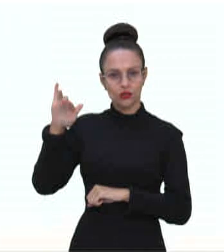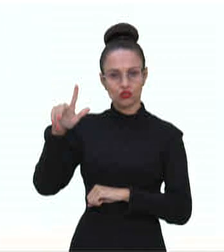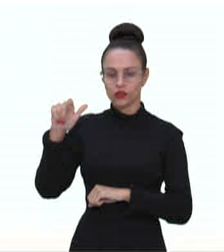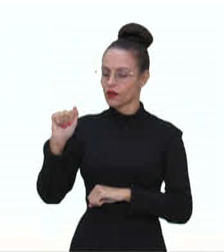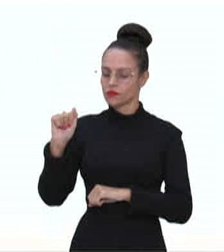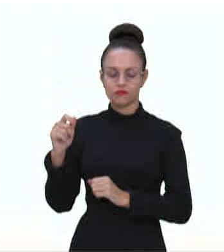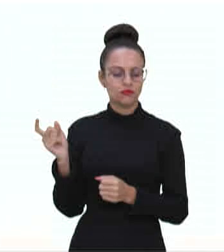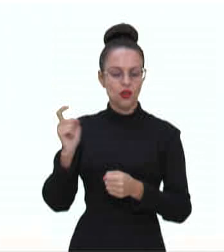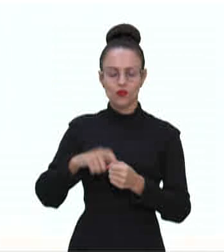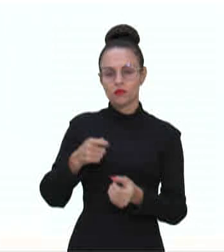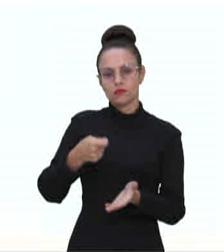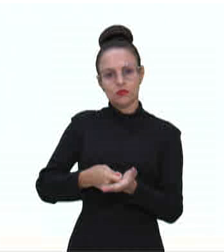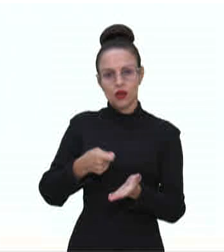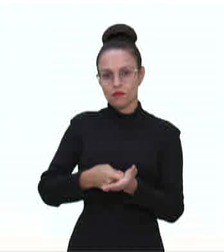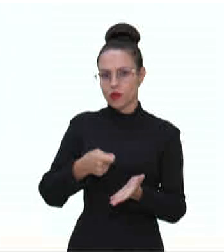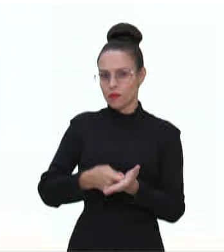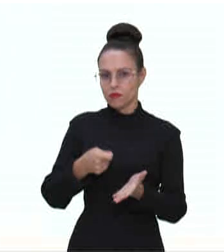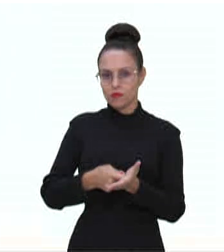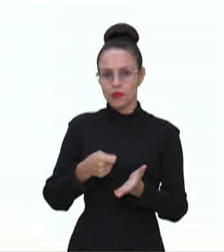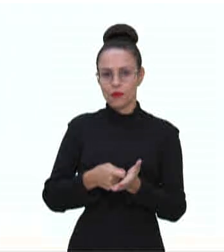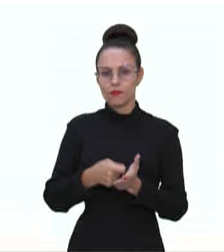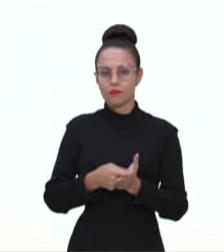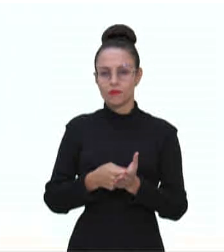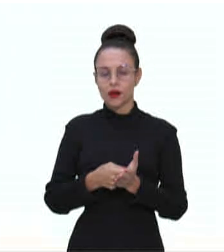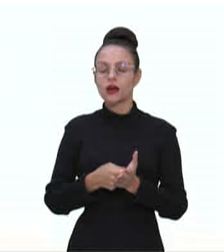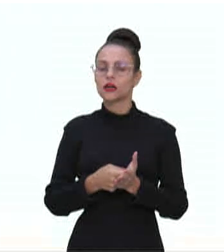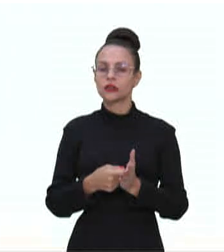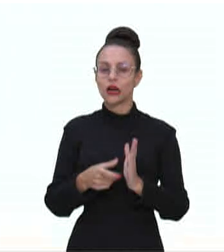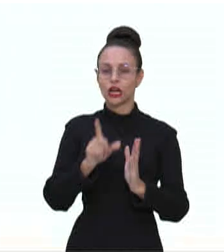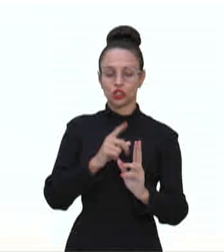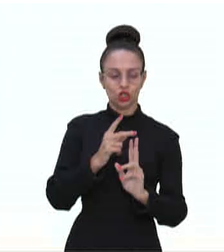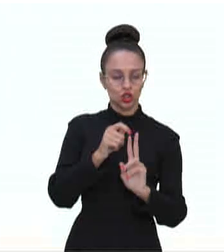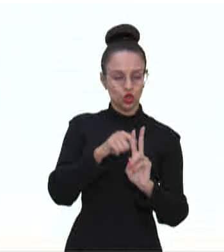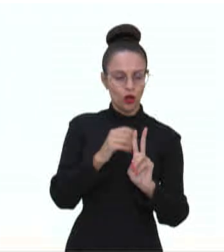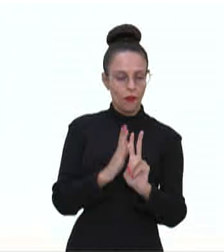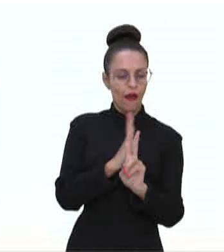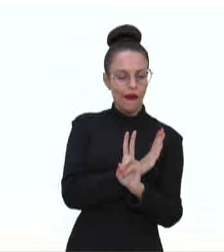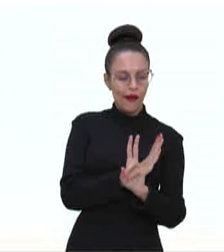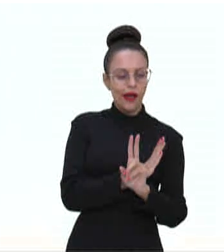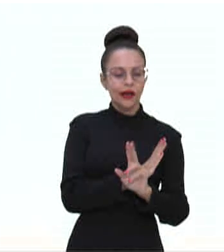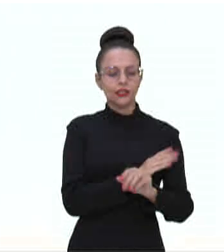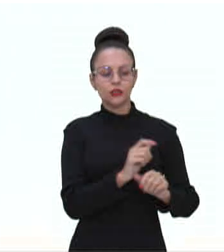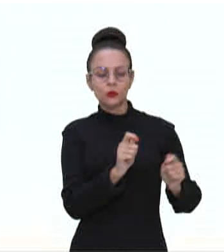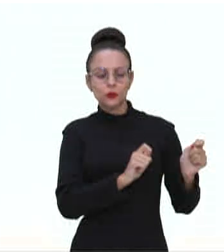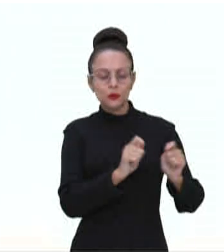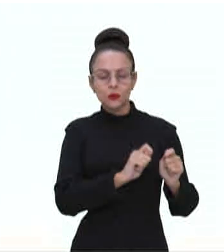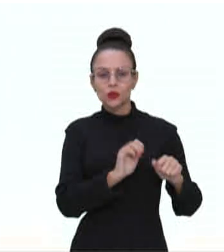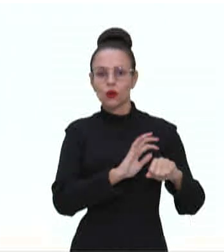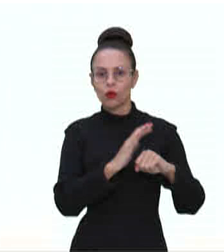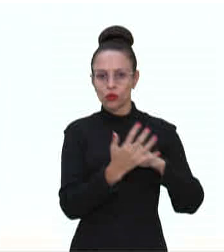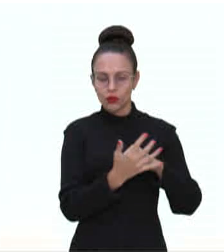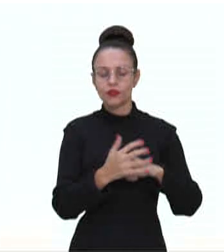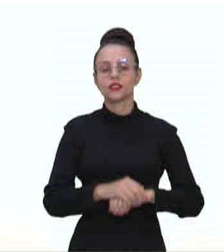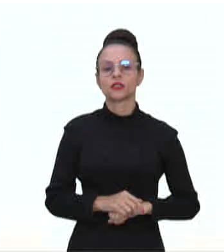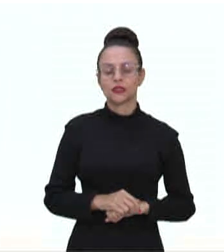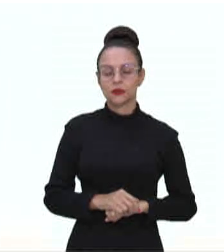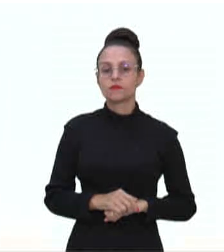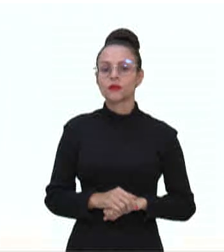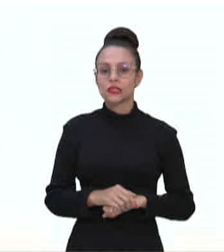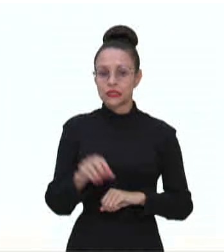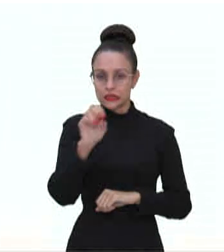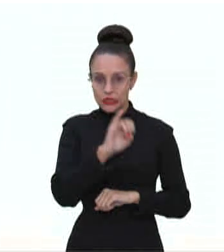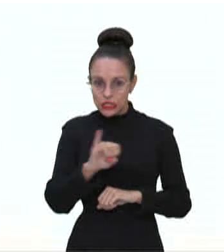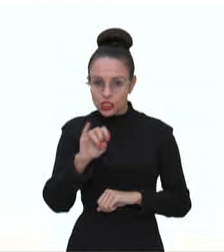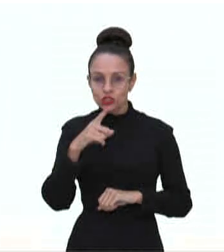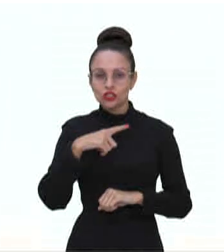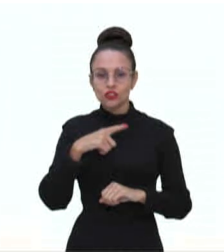medidas rigorosas impostas durante quase 2 meses para combater o surto do novo coronavírus, mesmo se houver